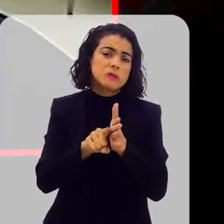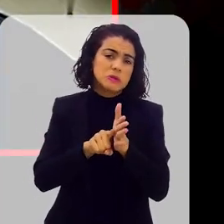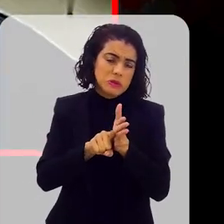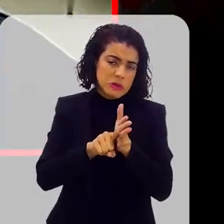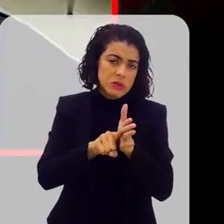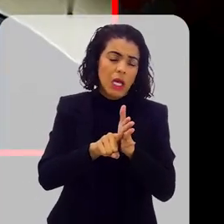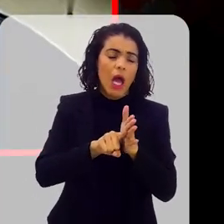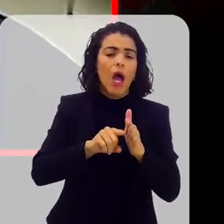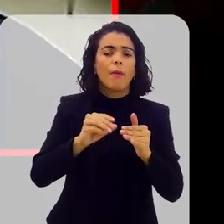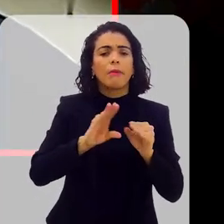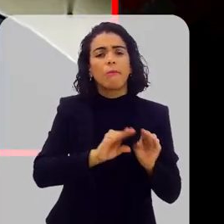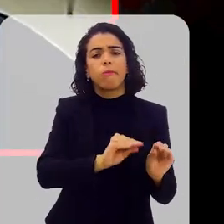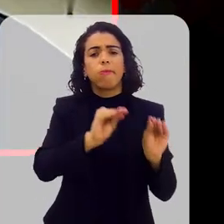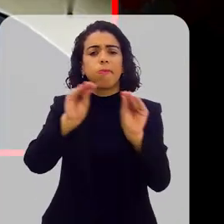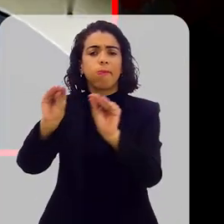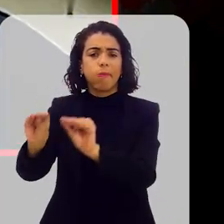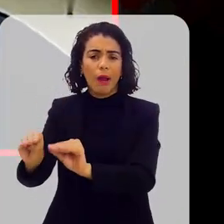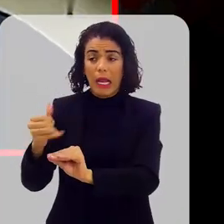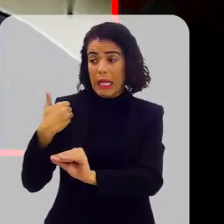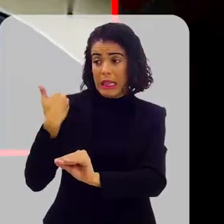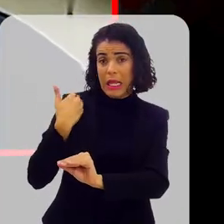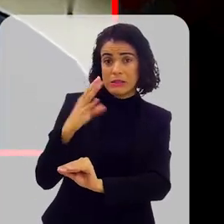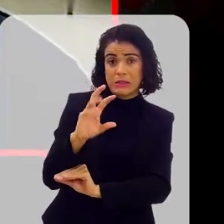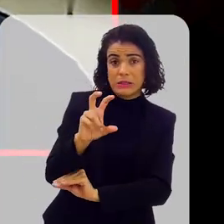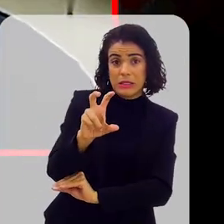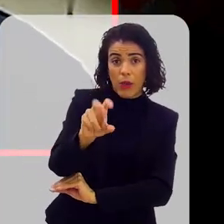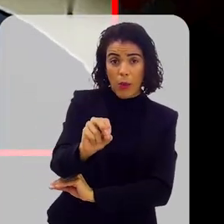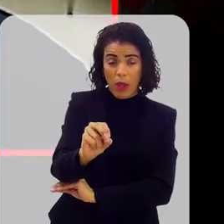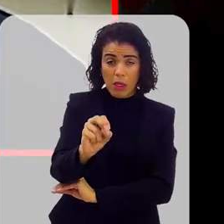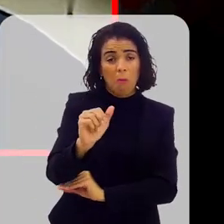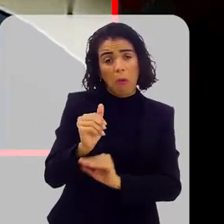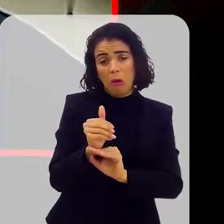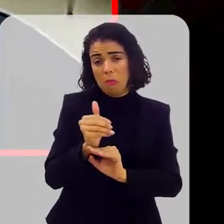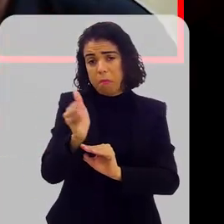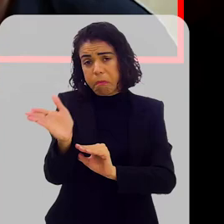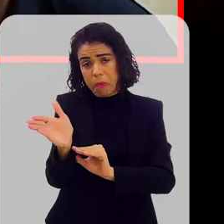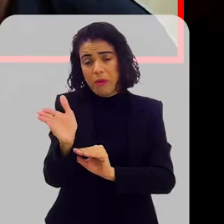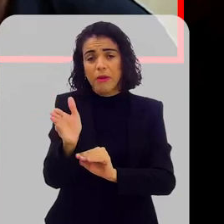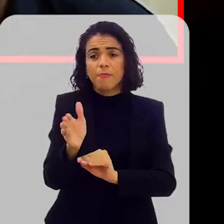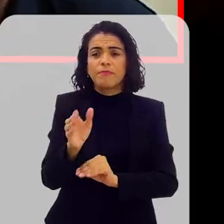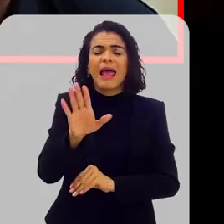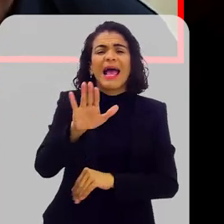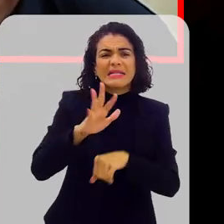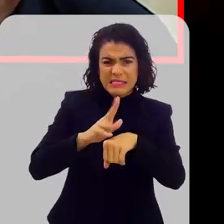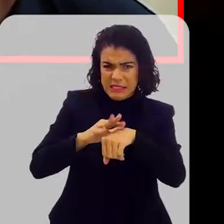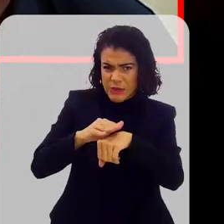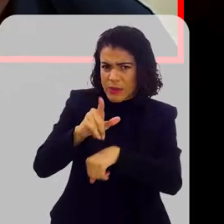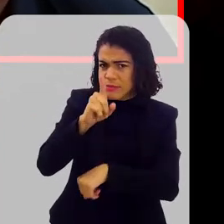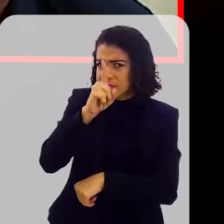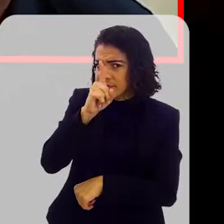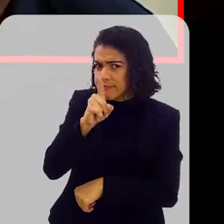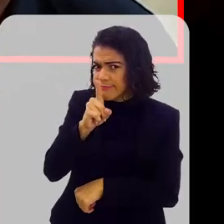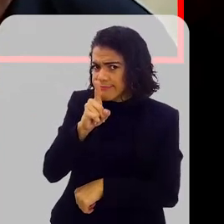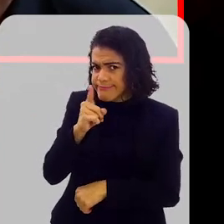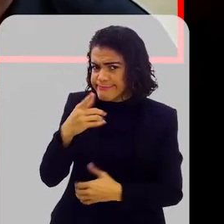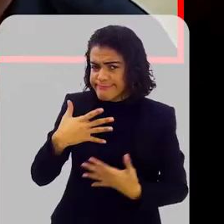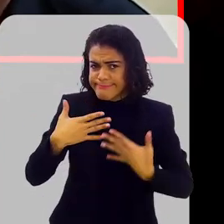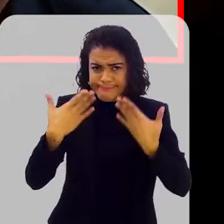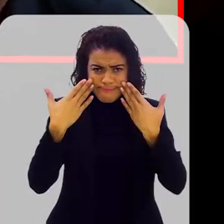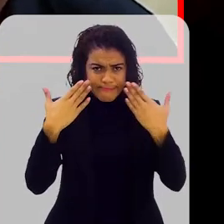significativos, você pode fazer o exame mais tarde, né? Você vai puxar mais para os 50 anos, talvez até passar um pouco disso. Mas, doutor, essa